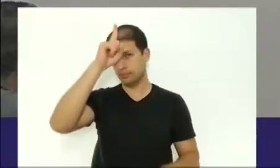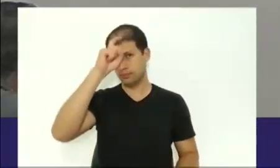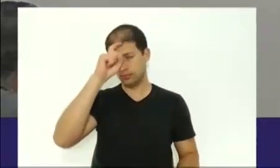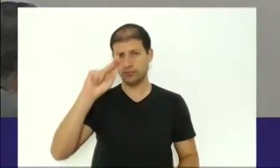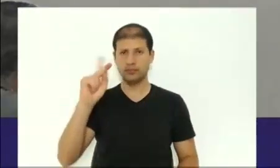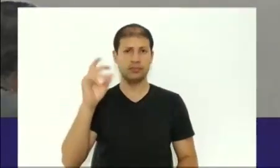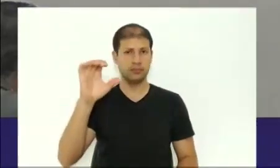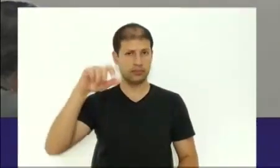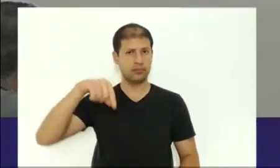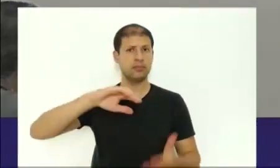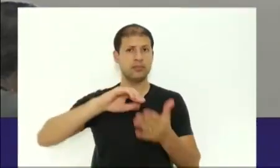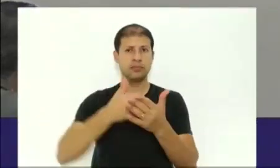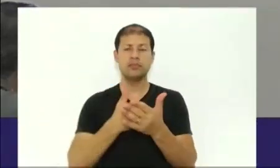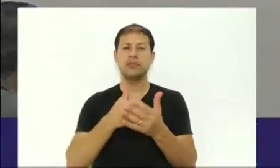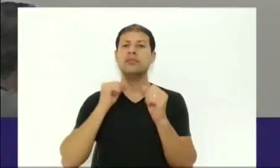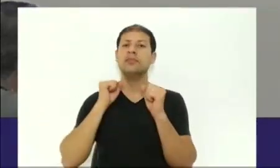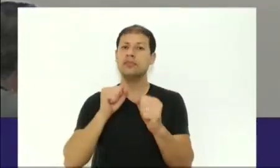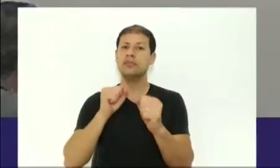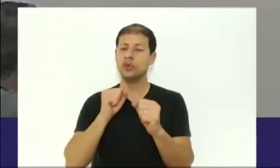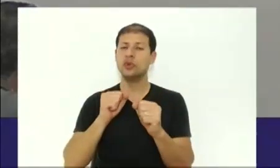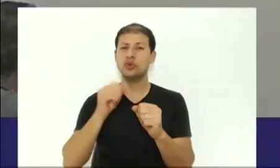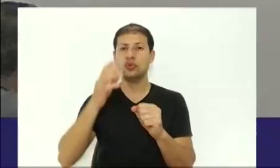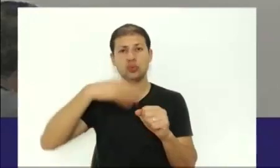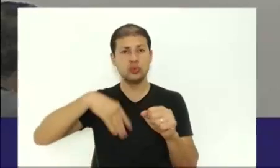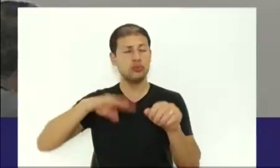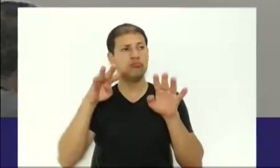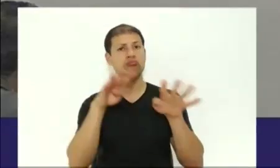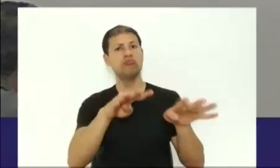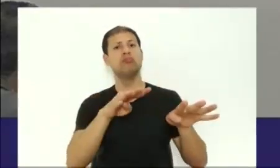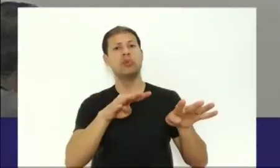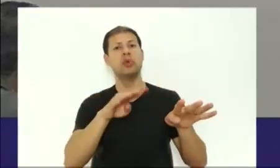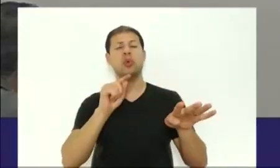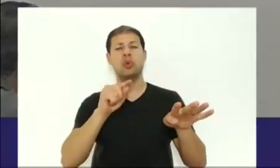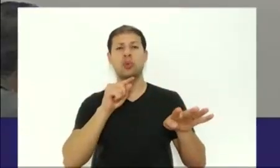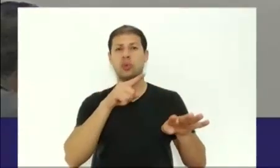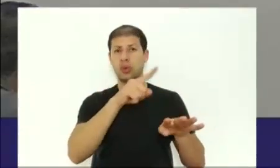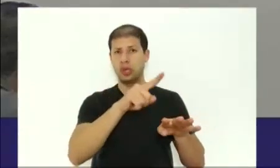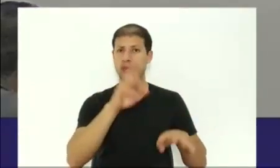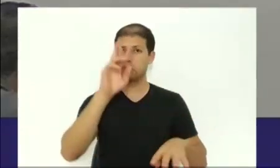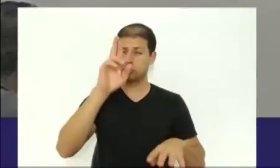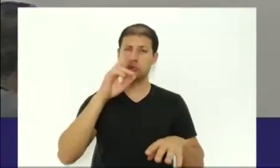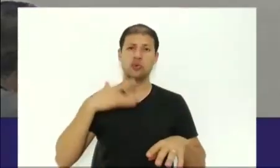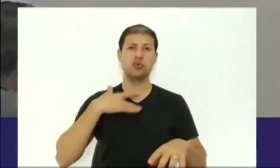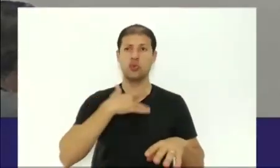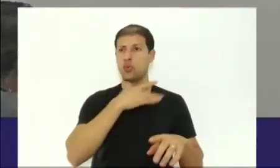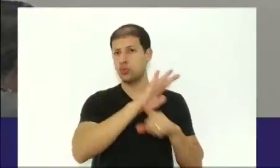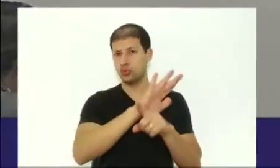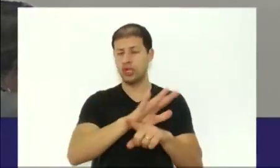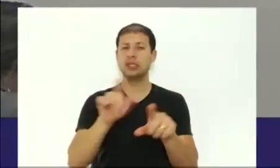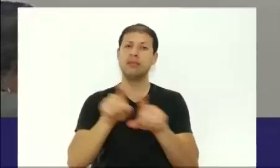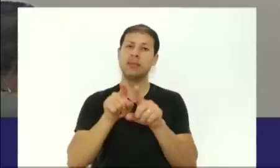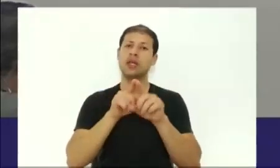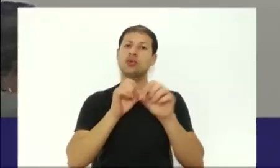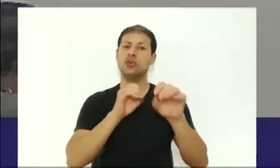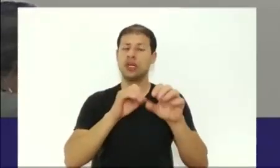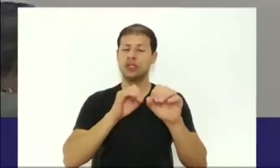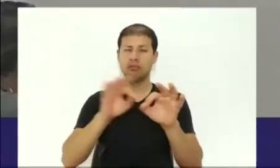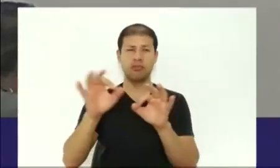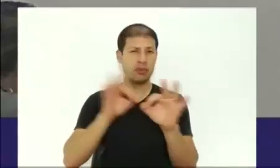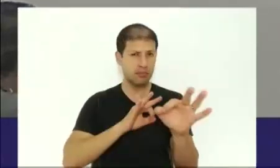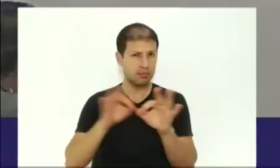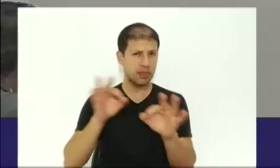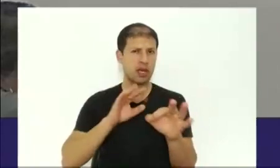Botucatu possa ser reconhecido como instrumento de saúde e educação na elaboração das